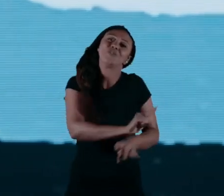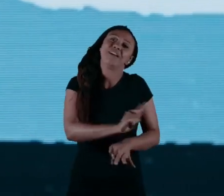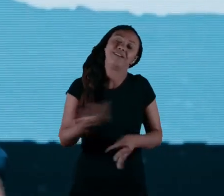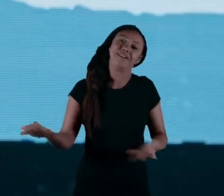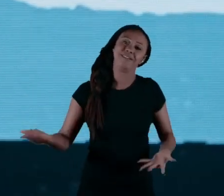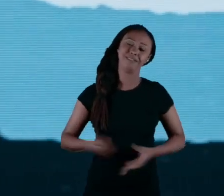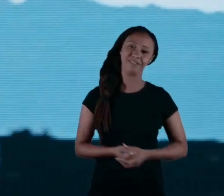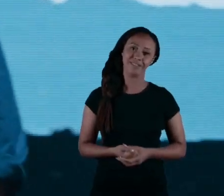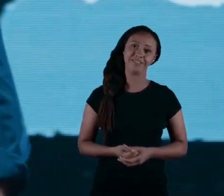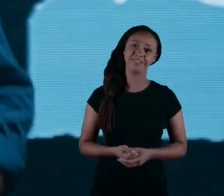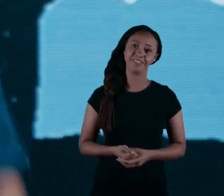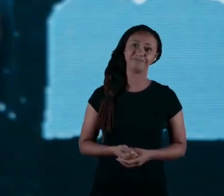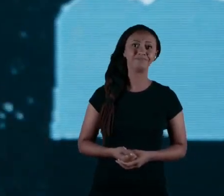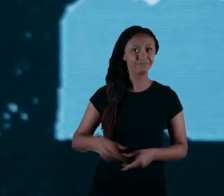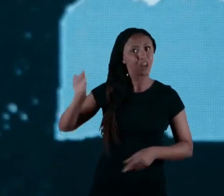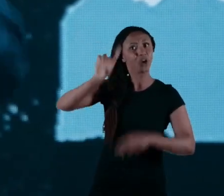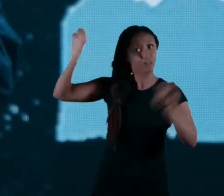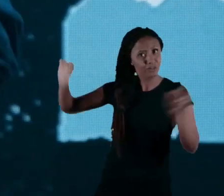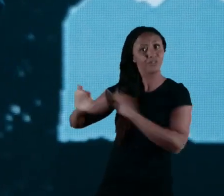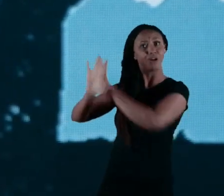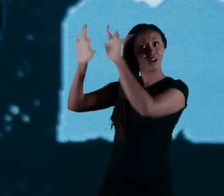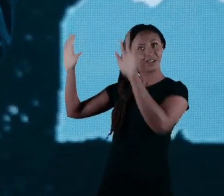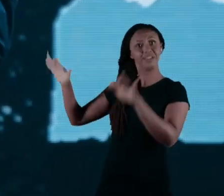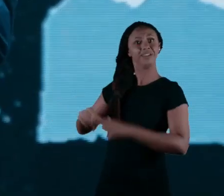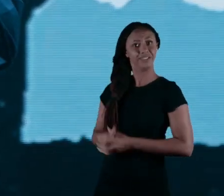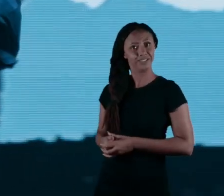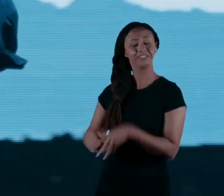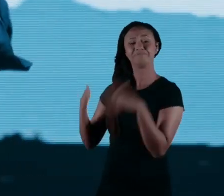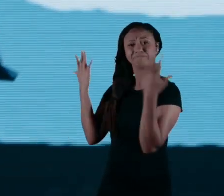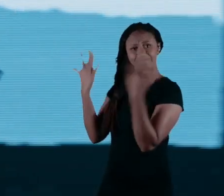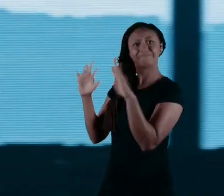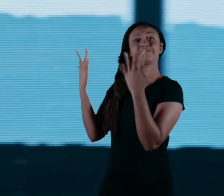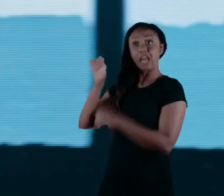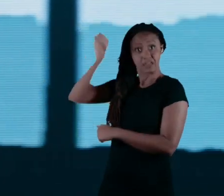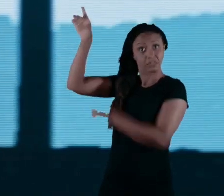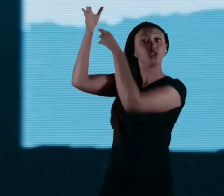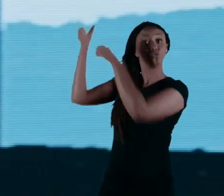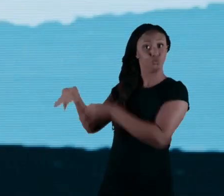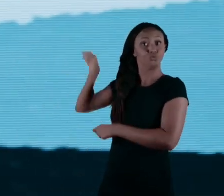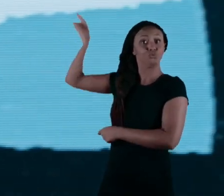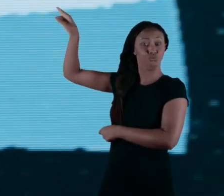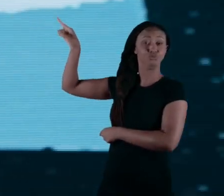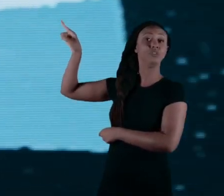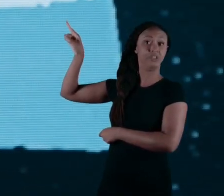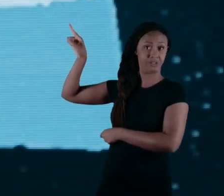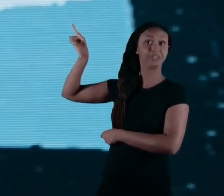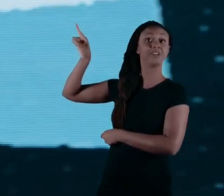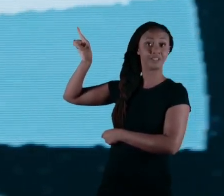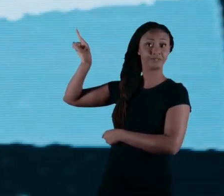saciados. Glória a Deus, igreja. Deus é justo.